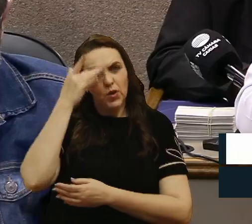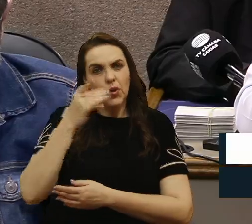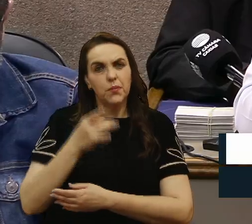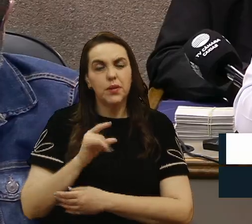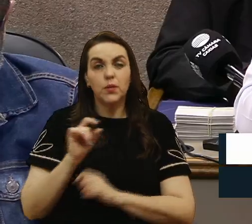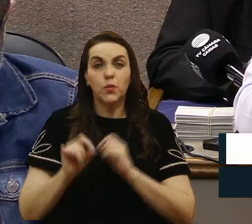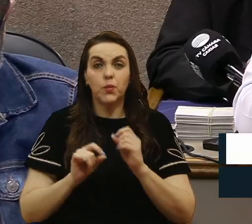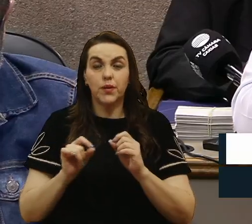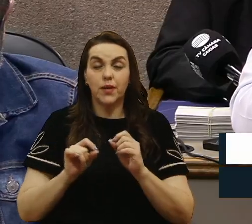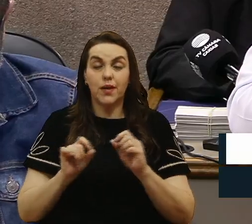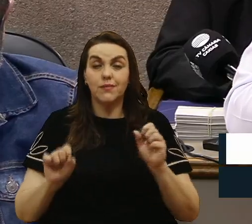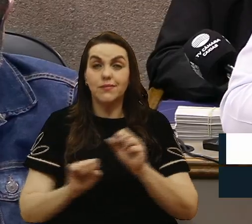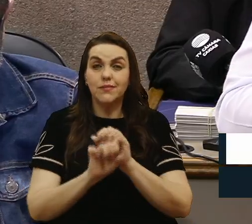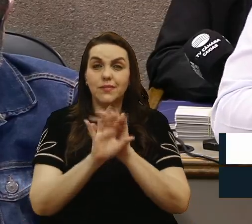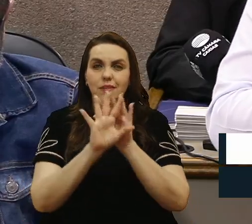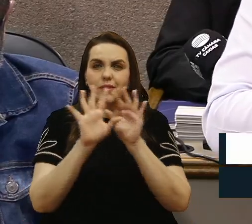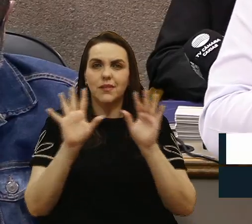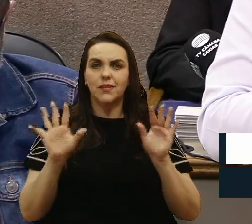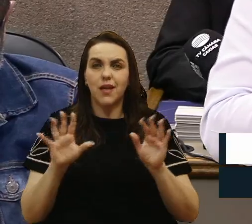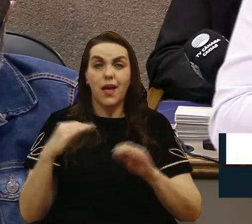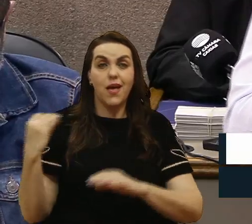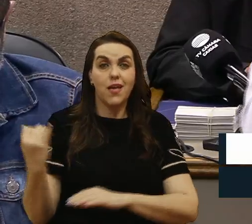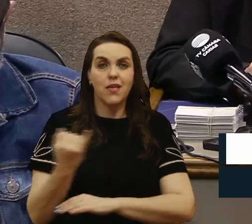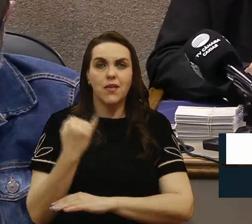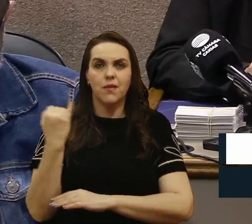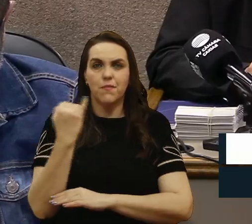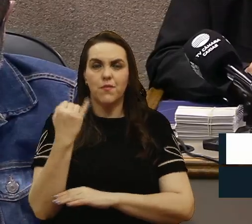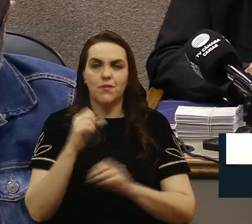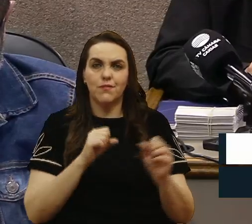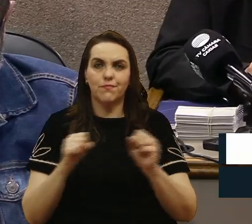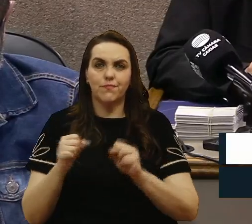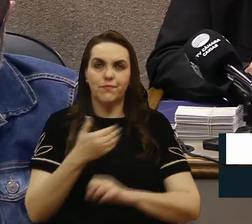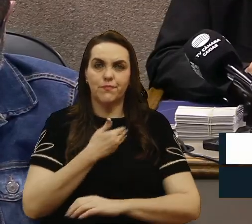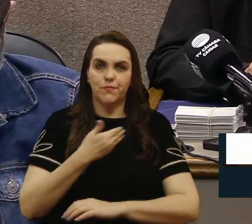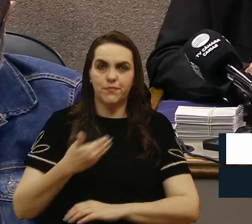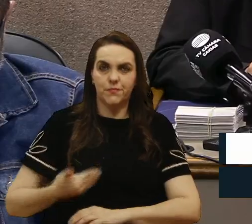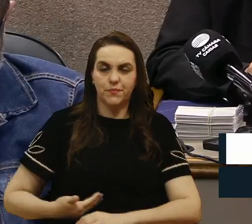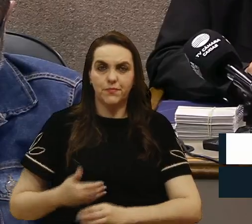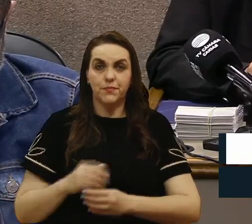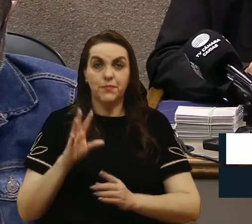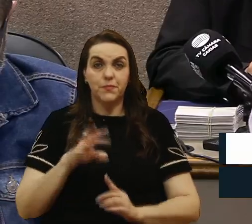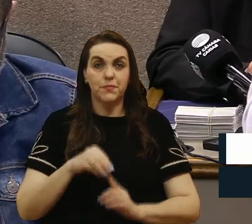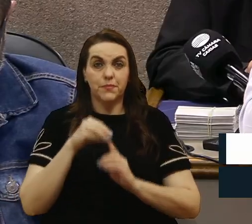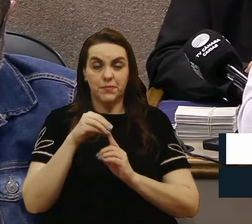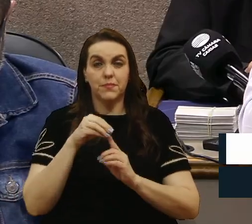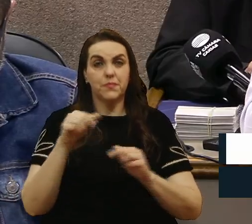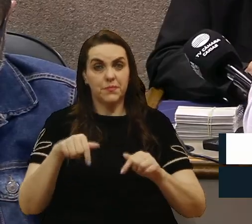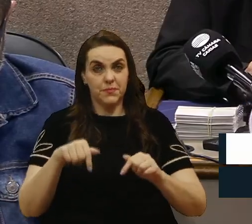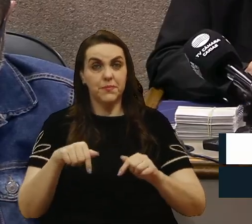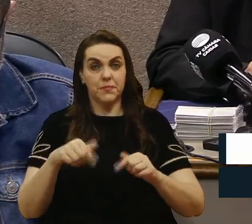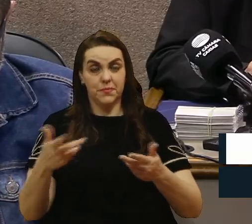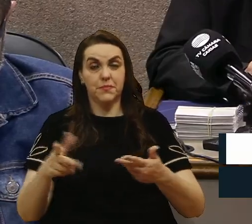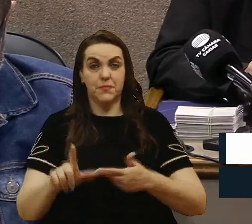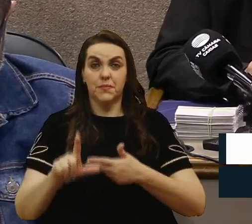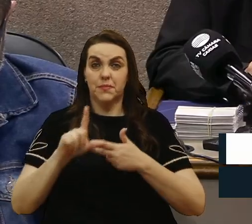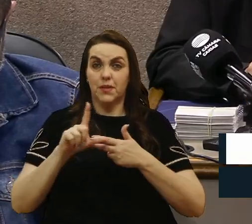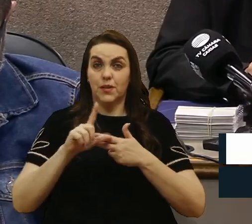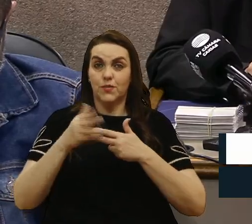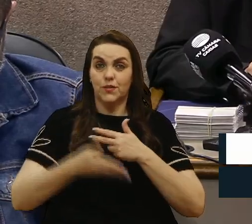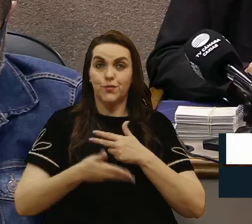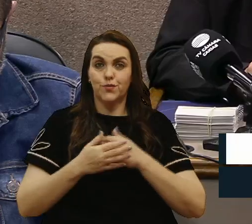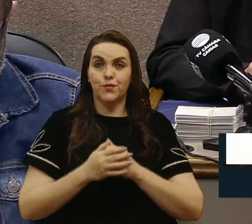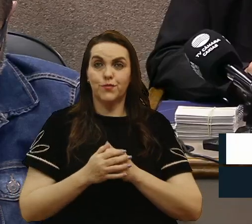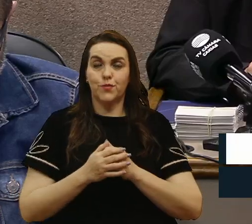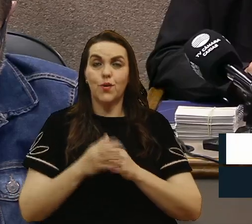questão da transparência. Ela é muito importante no poder público, principalmente nesta casa de legisladores,